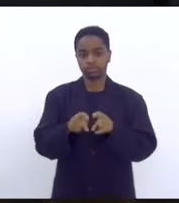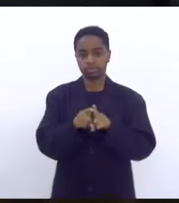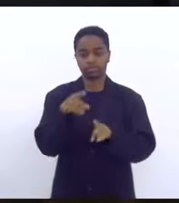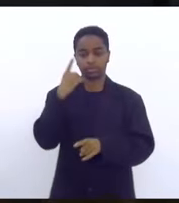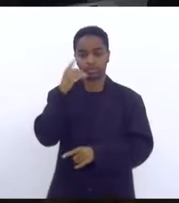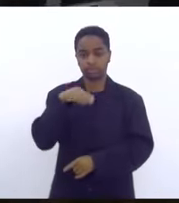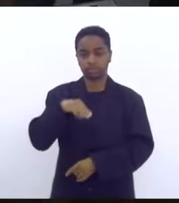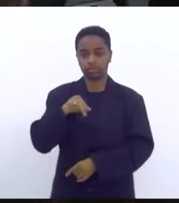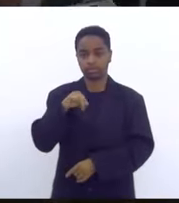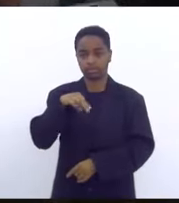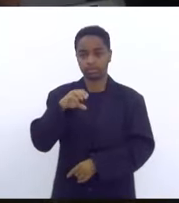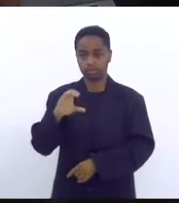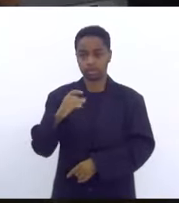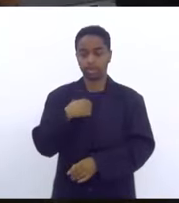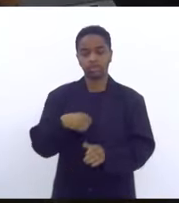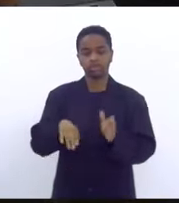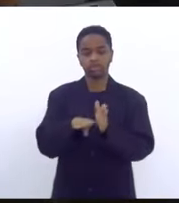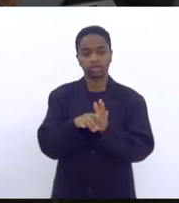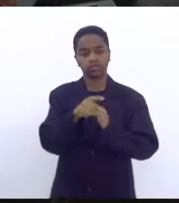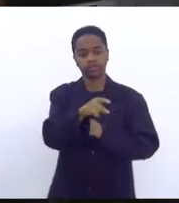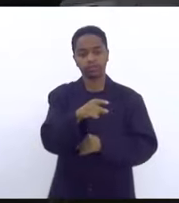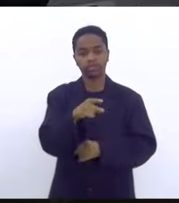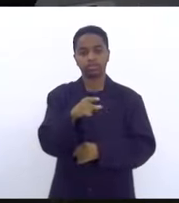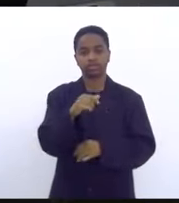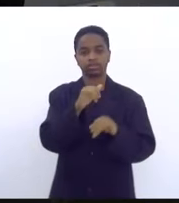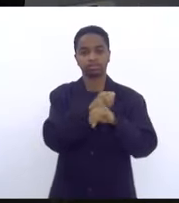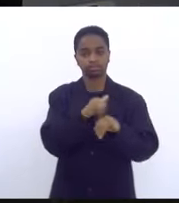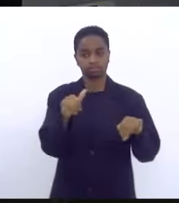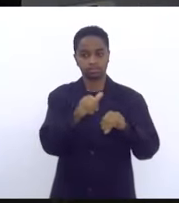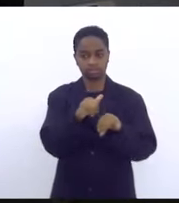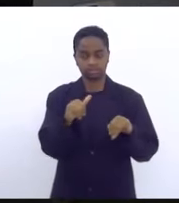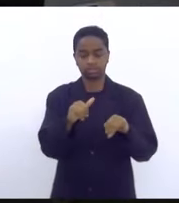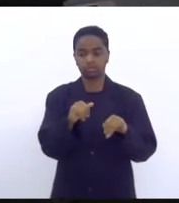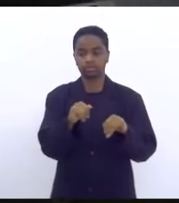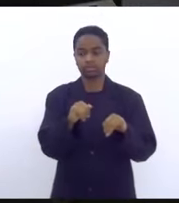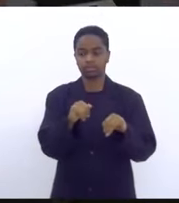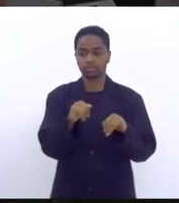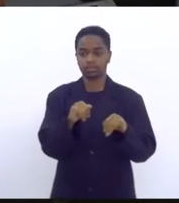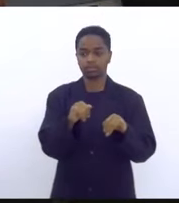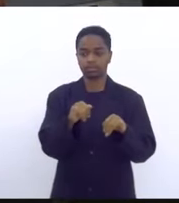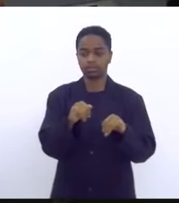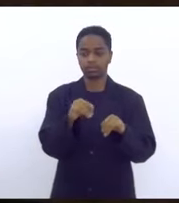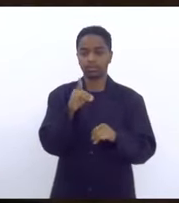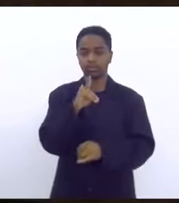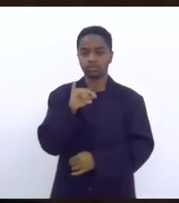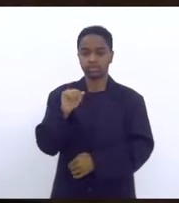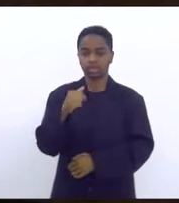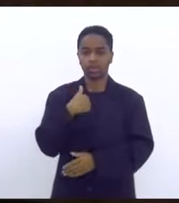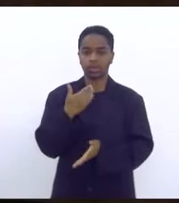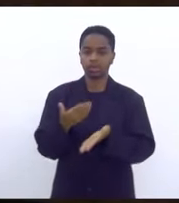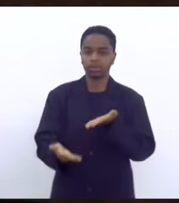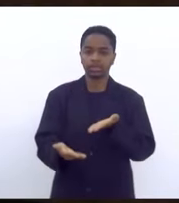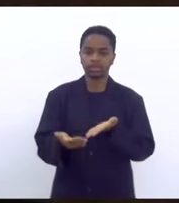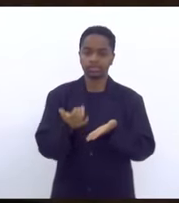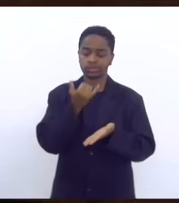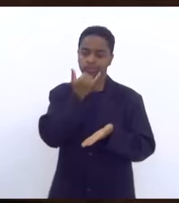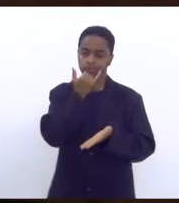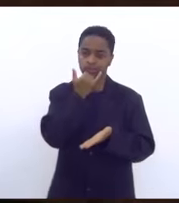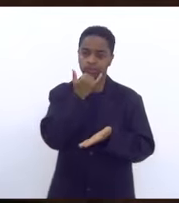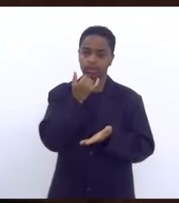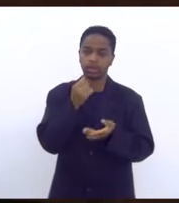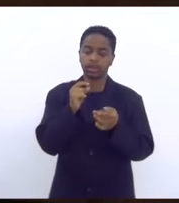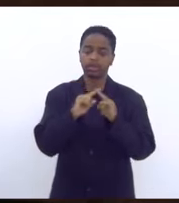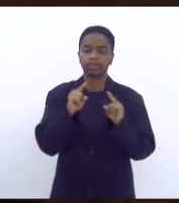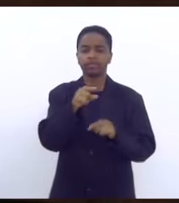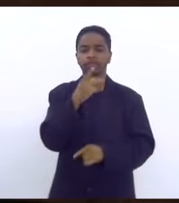Mink. Presidente, eu cheguei, Vossa Excelência estava exatamente anunciando as datas, eu perdi. Vossa